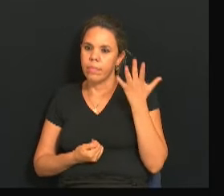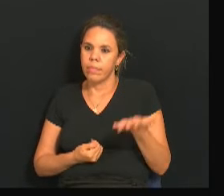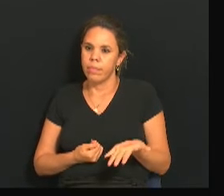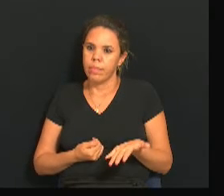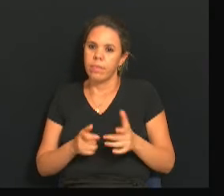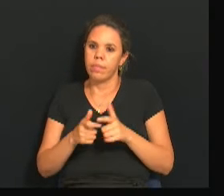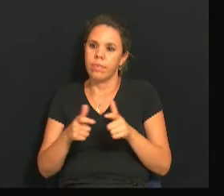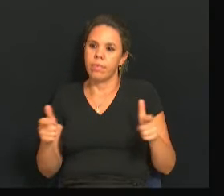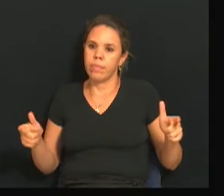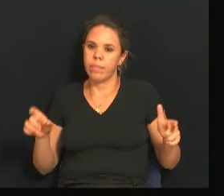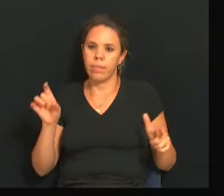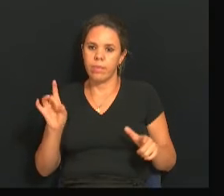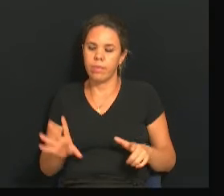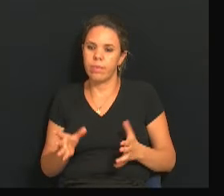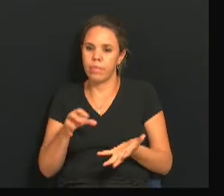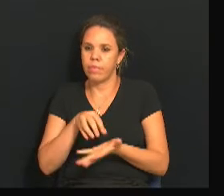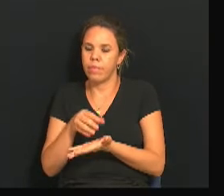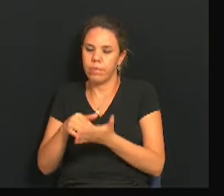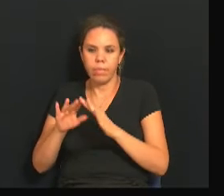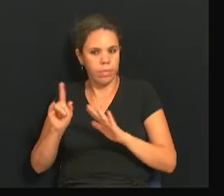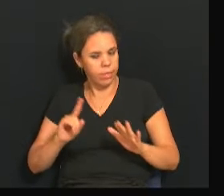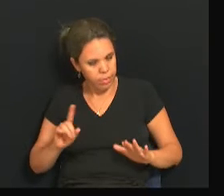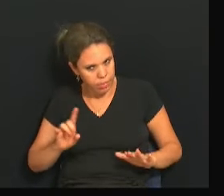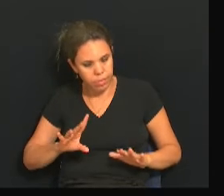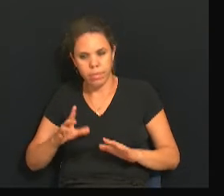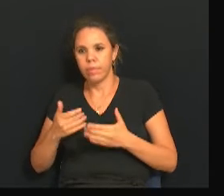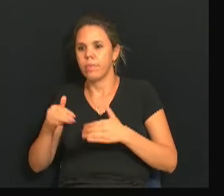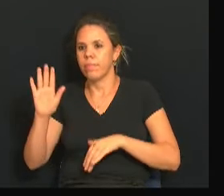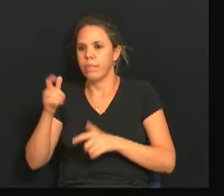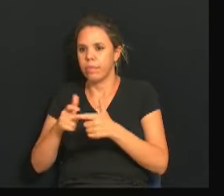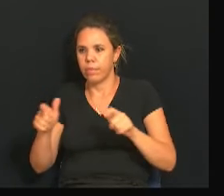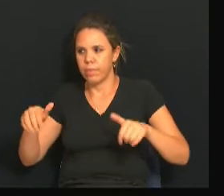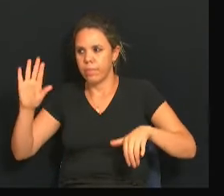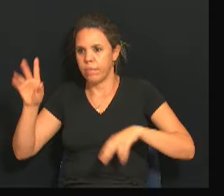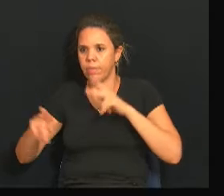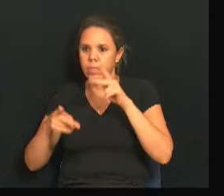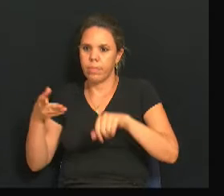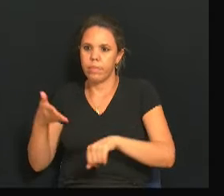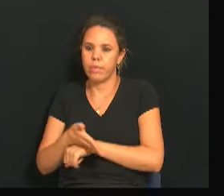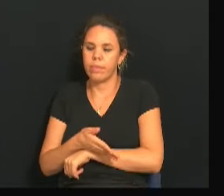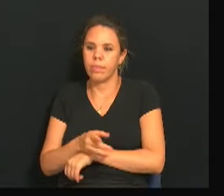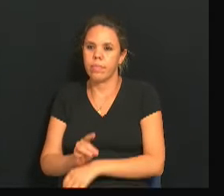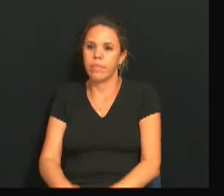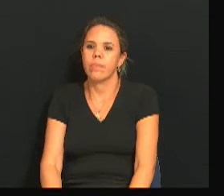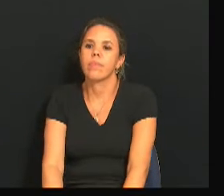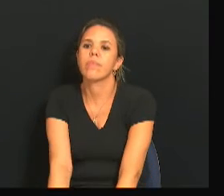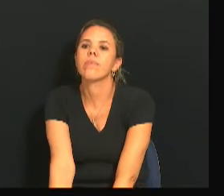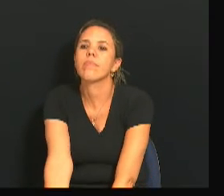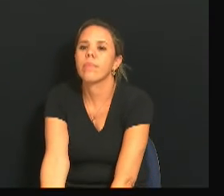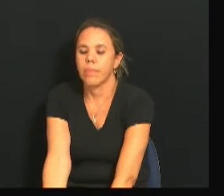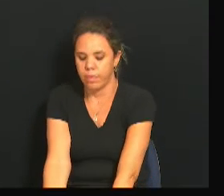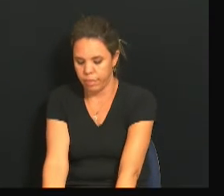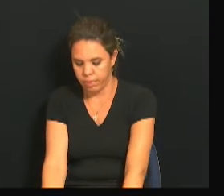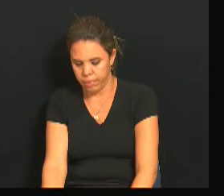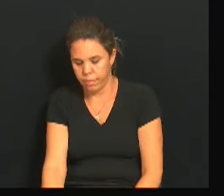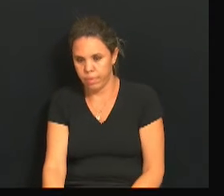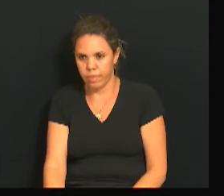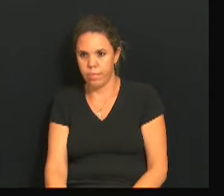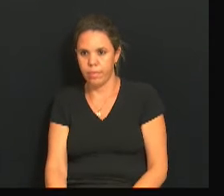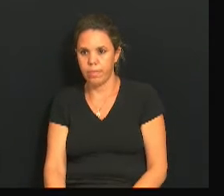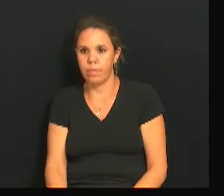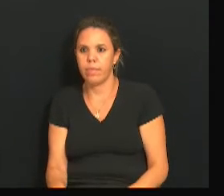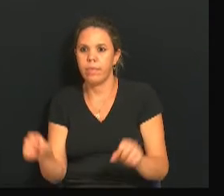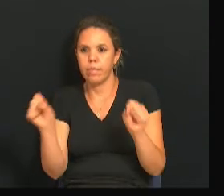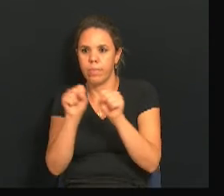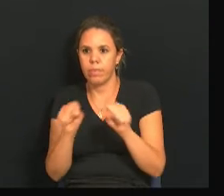ampla, não é só das unidades escolares, né? A gente tem que criar realmente um sistema de gestão democrática que envolva